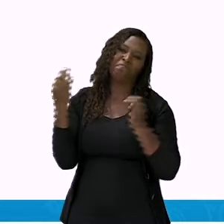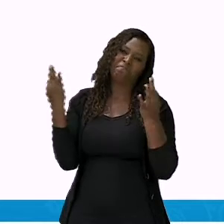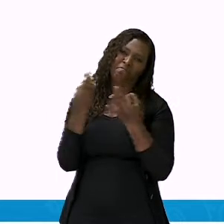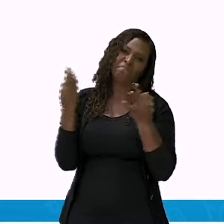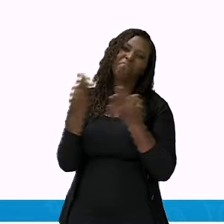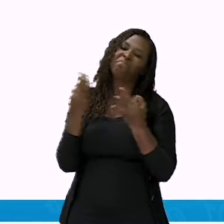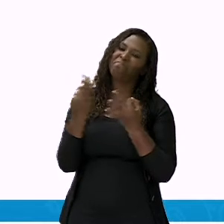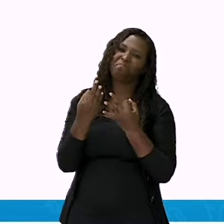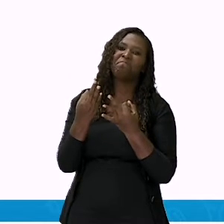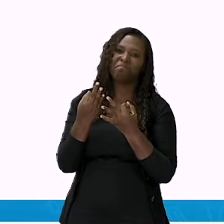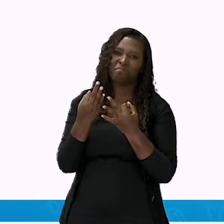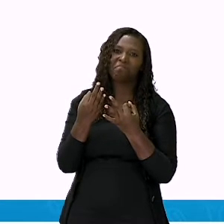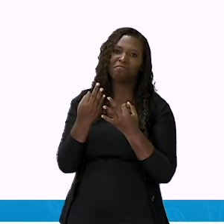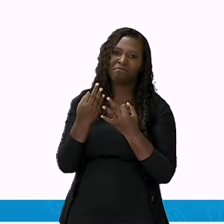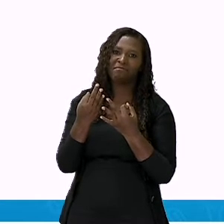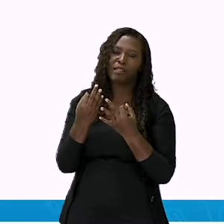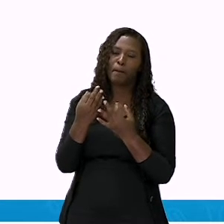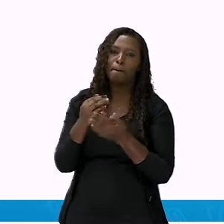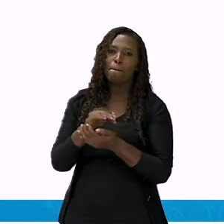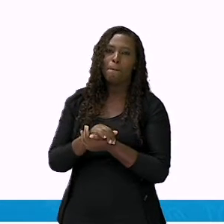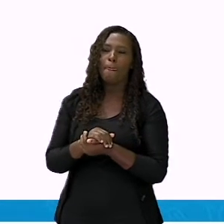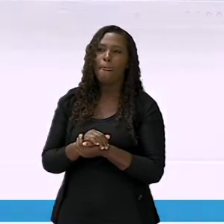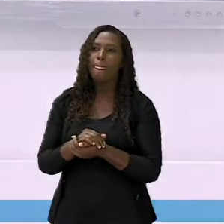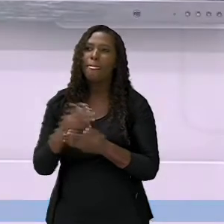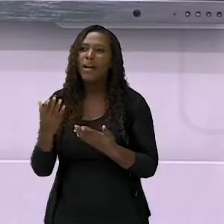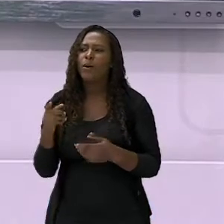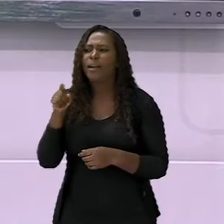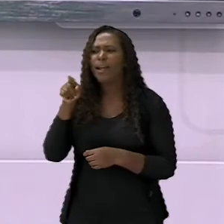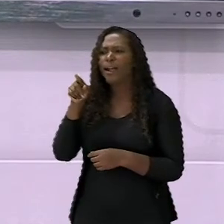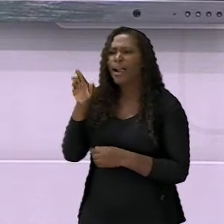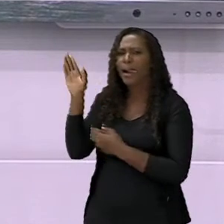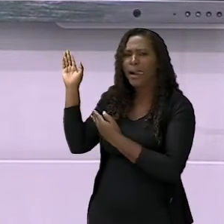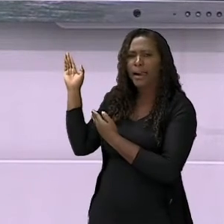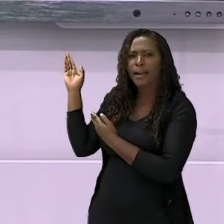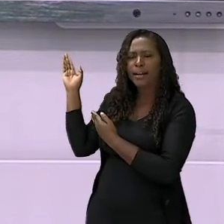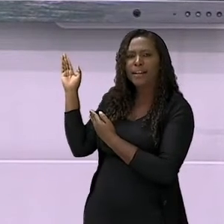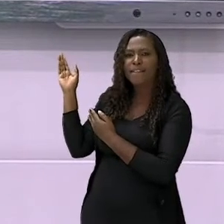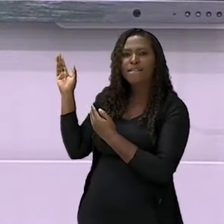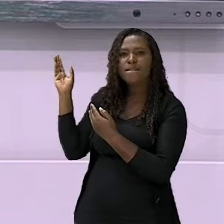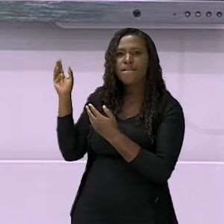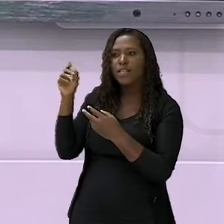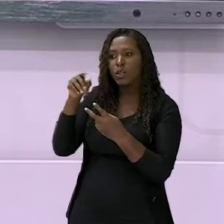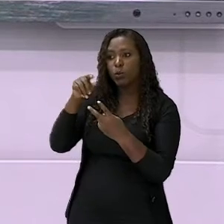disse, eles reinventaram uma forma de fazer arte.